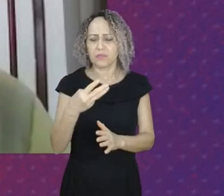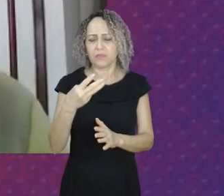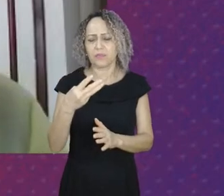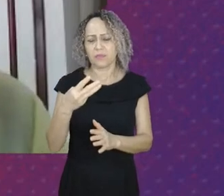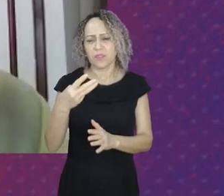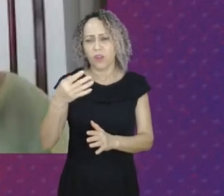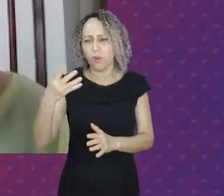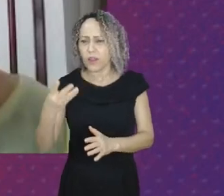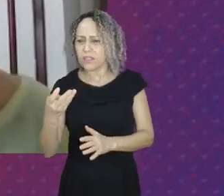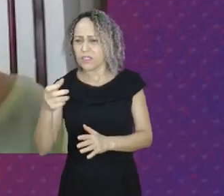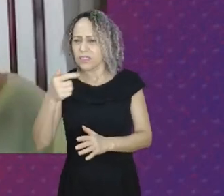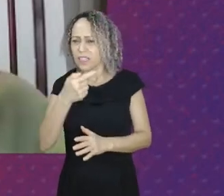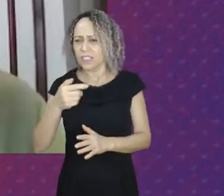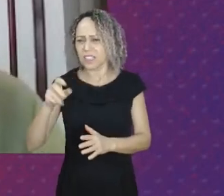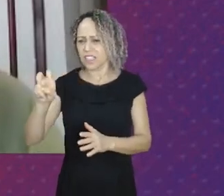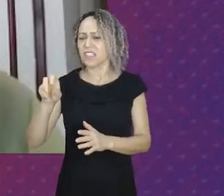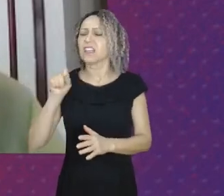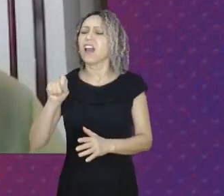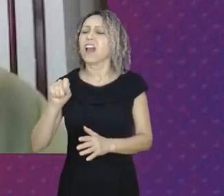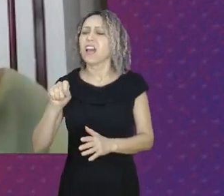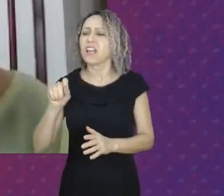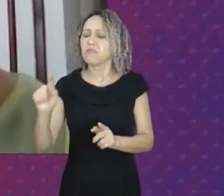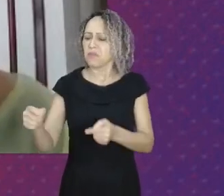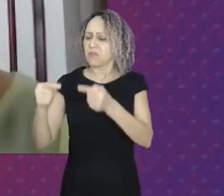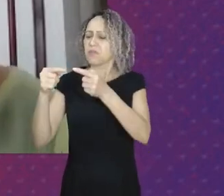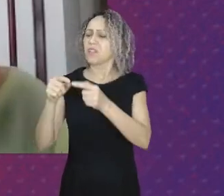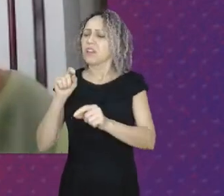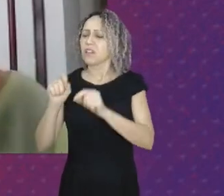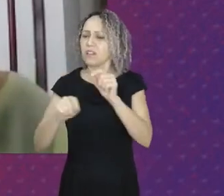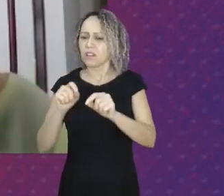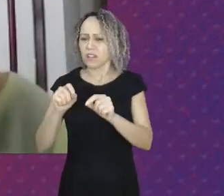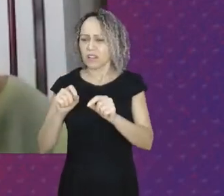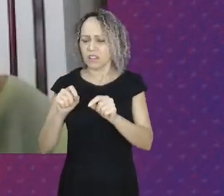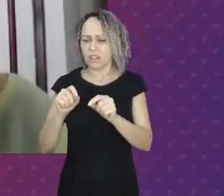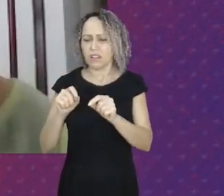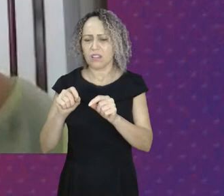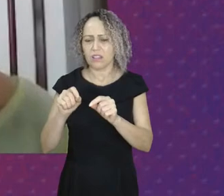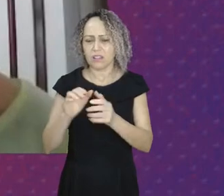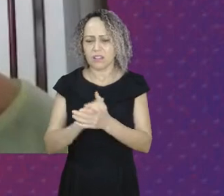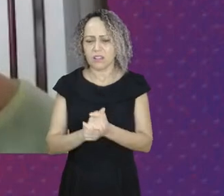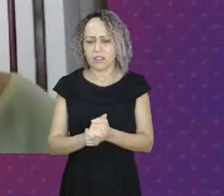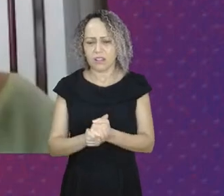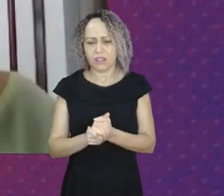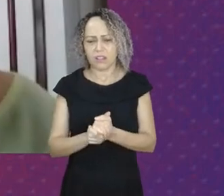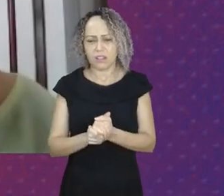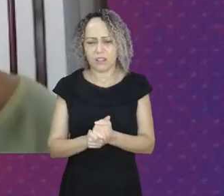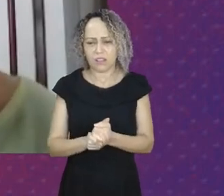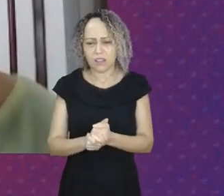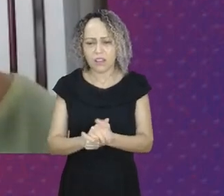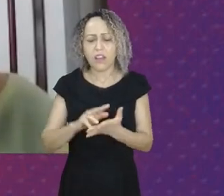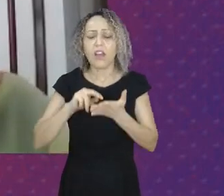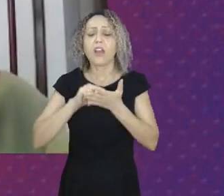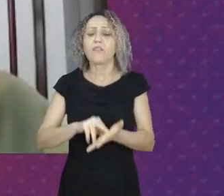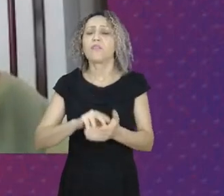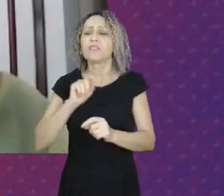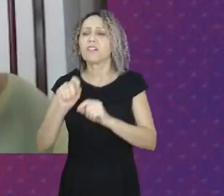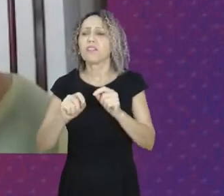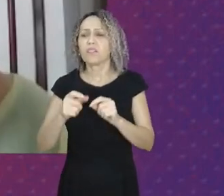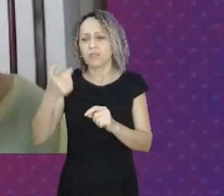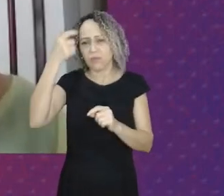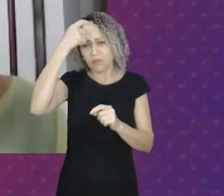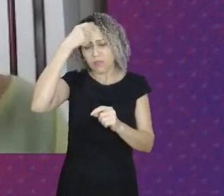jurídicos, né, relacionados à regularização fundiária, mas também rural, mas também urbana e reforçou uma lógica